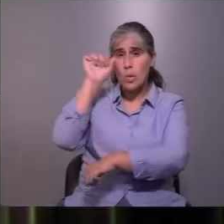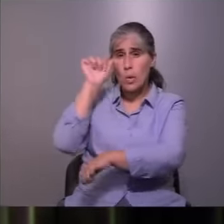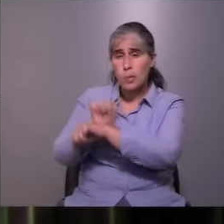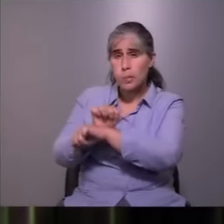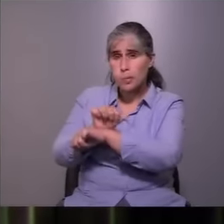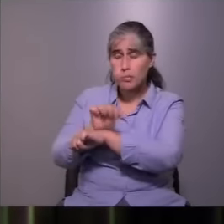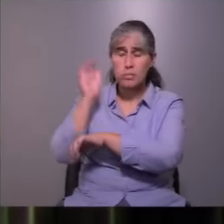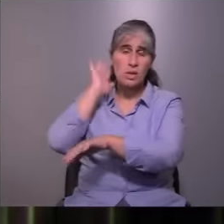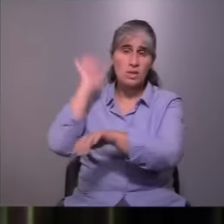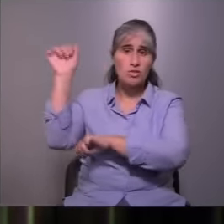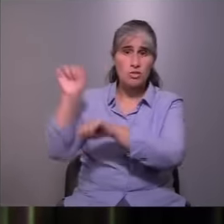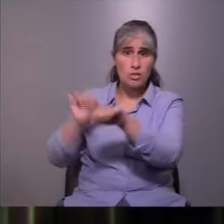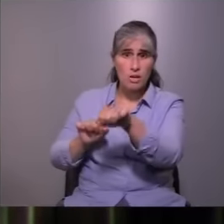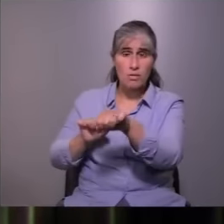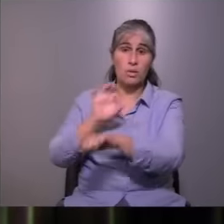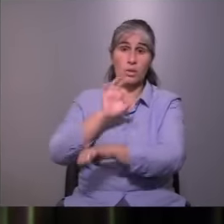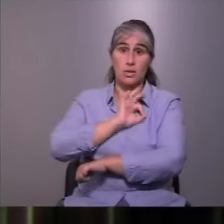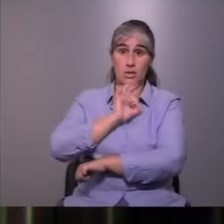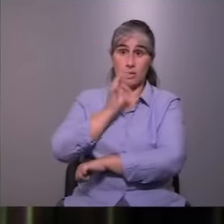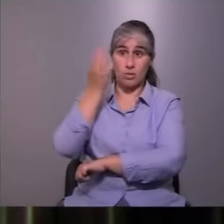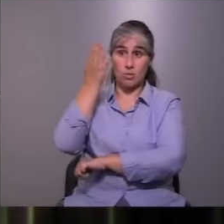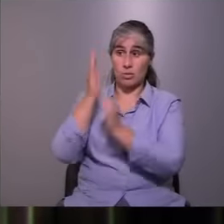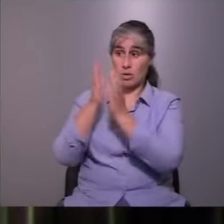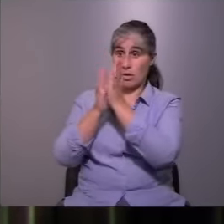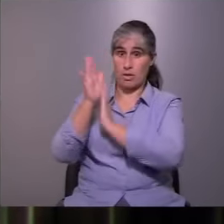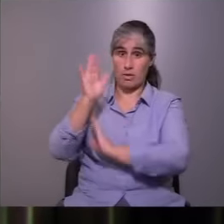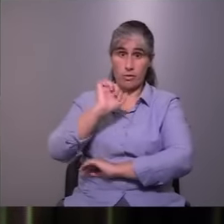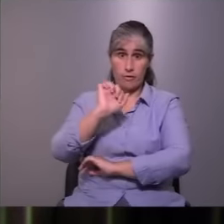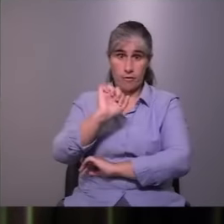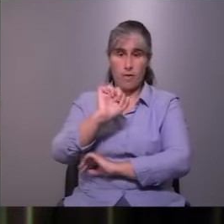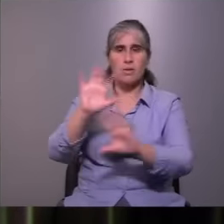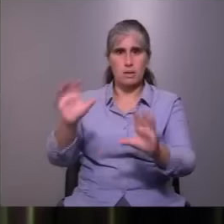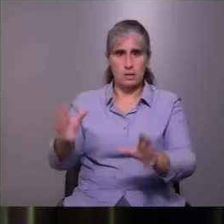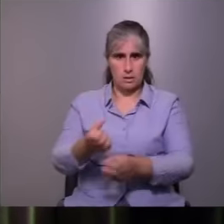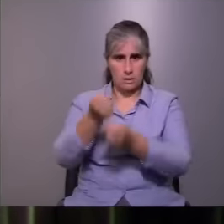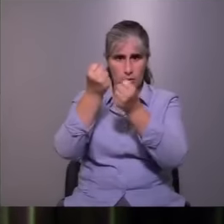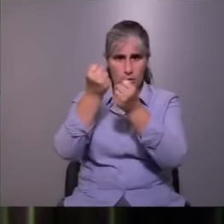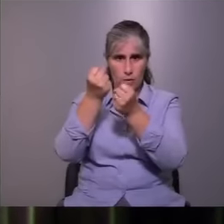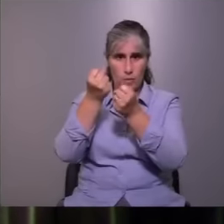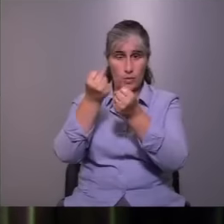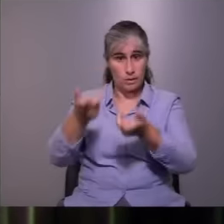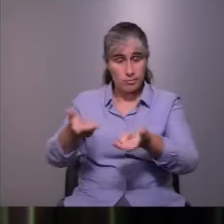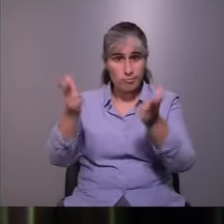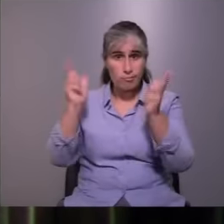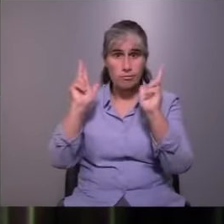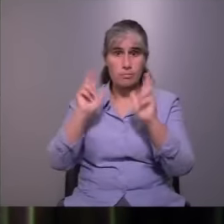Recorda que foste escravo no Egito, de onde o Senhor teu Deus te resgatou.